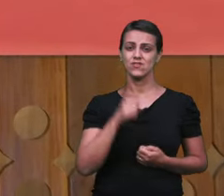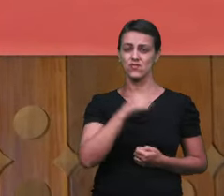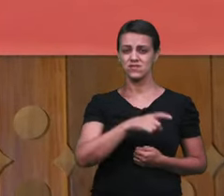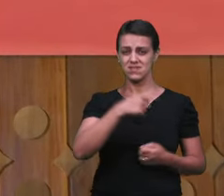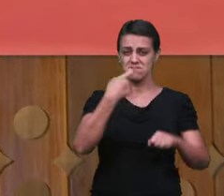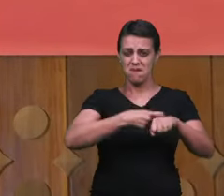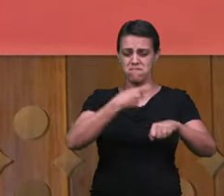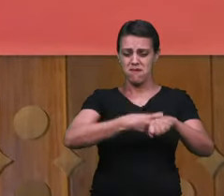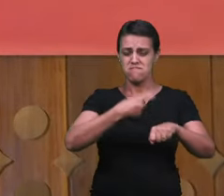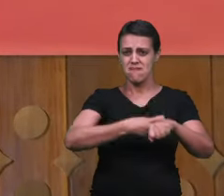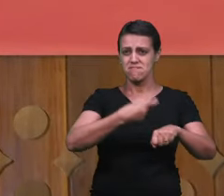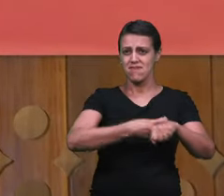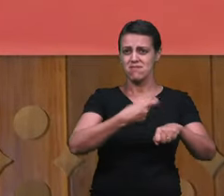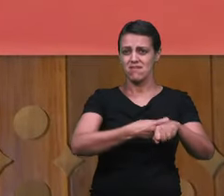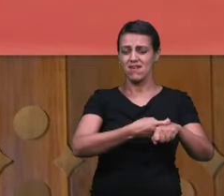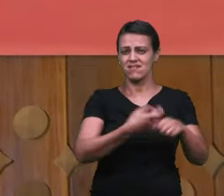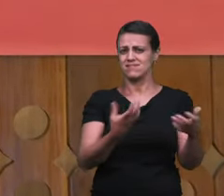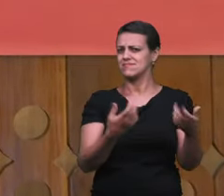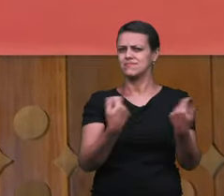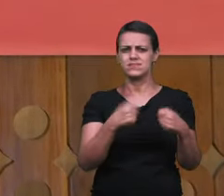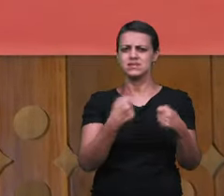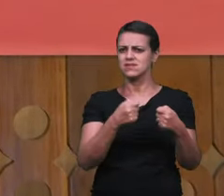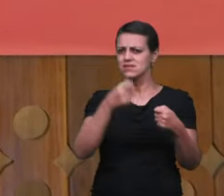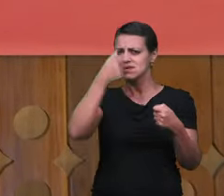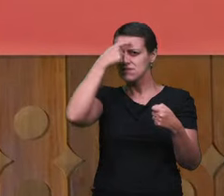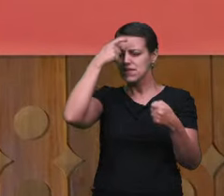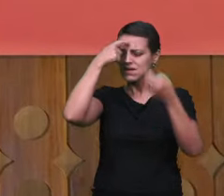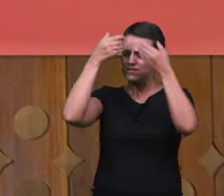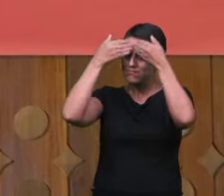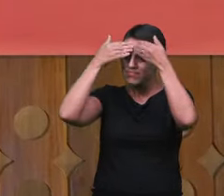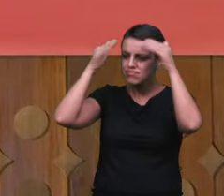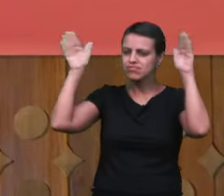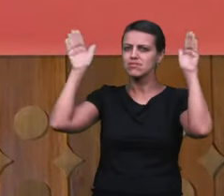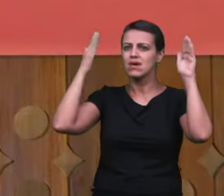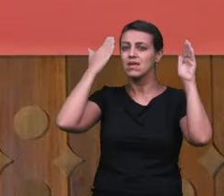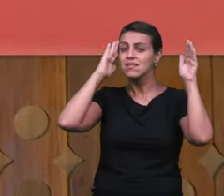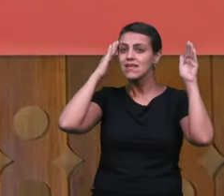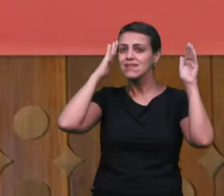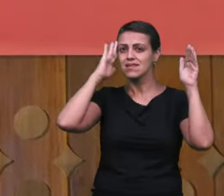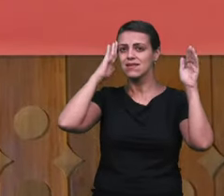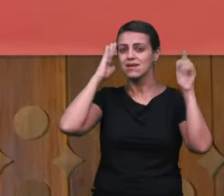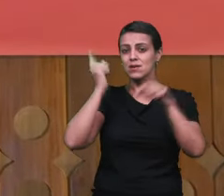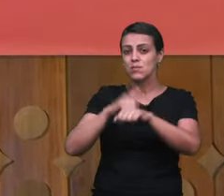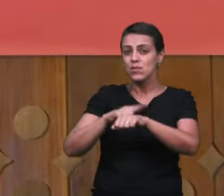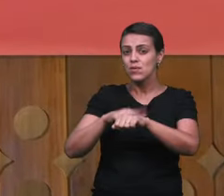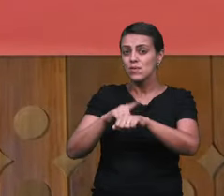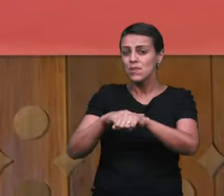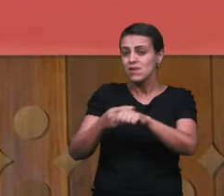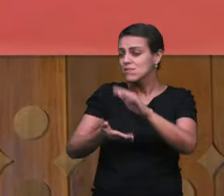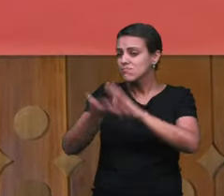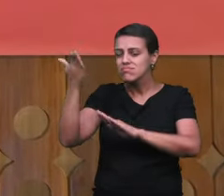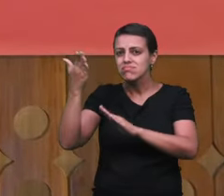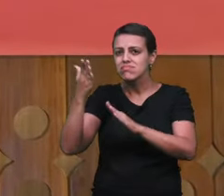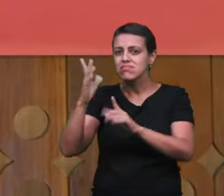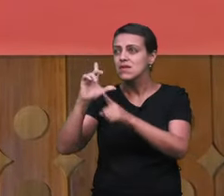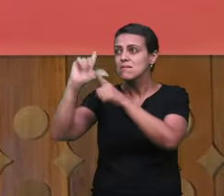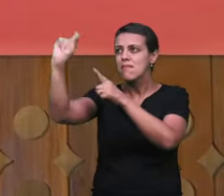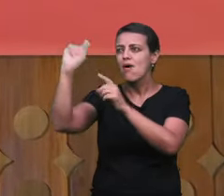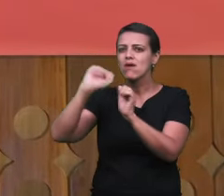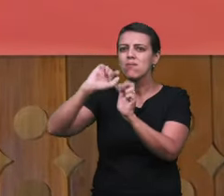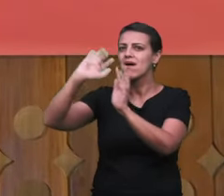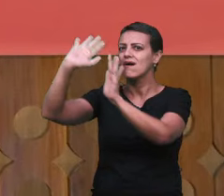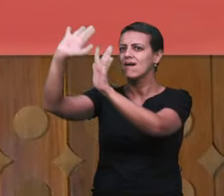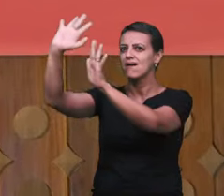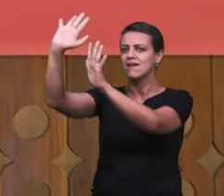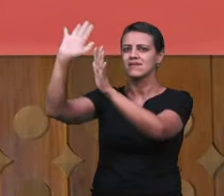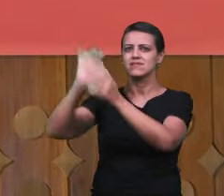isso, quer, não, acabou, pronto. Porque nós temos agora é a saída. É a saída. Deixar as panelas de